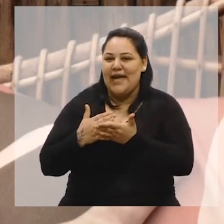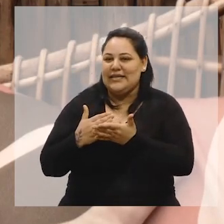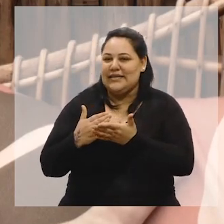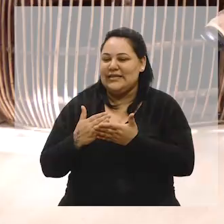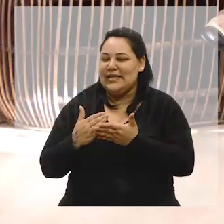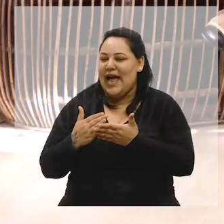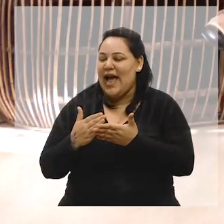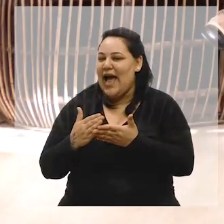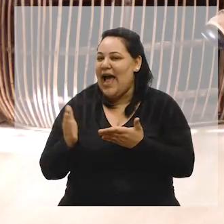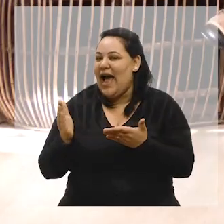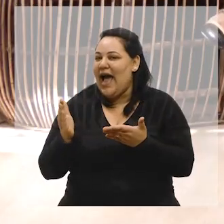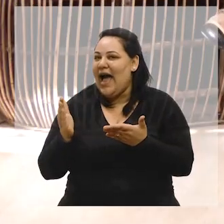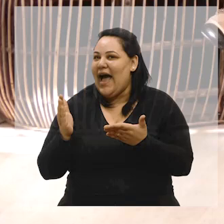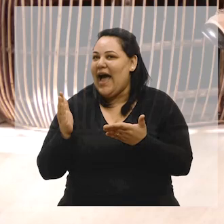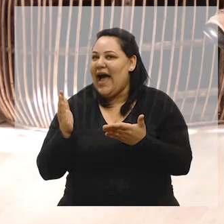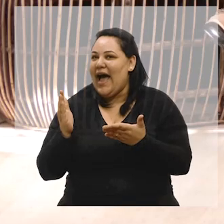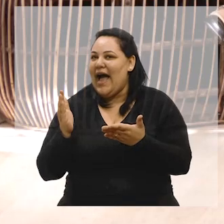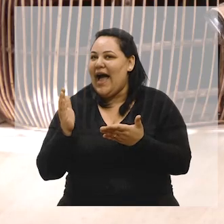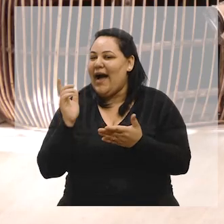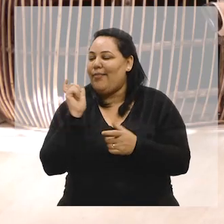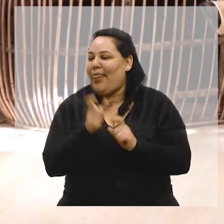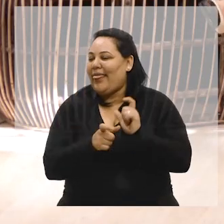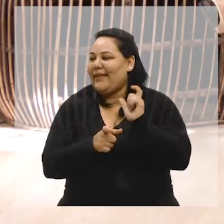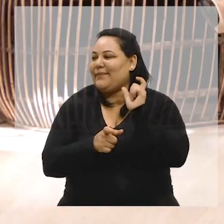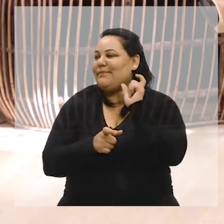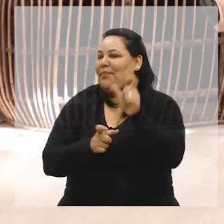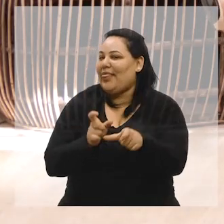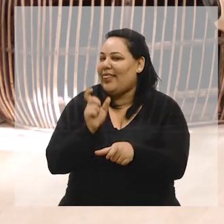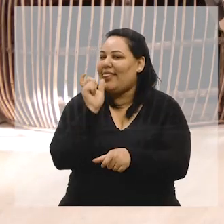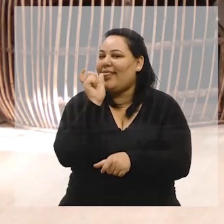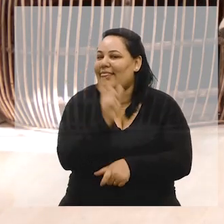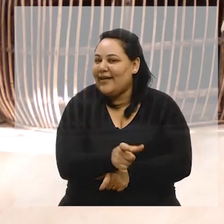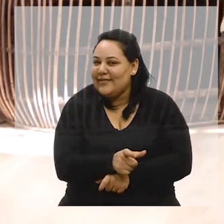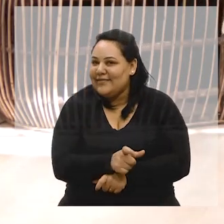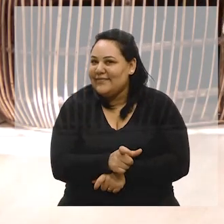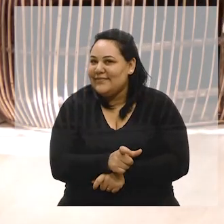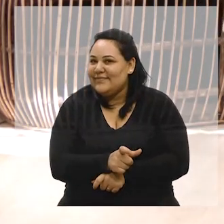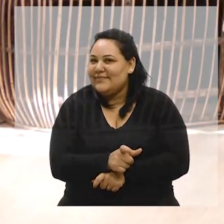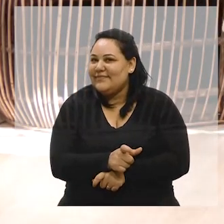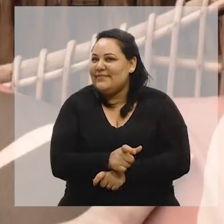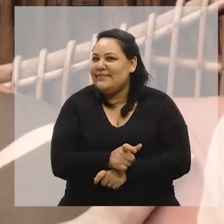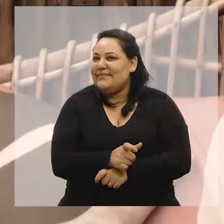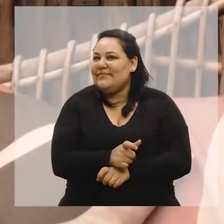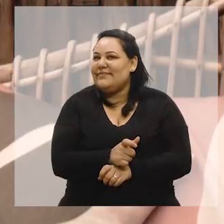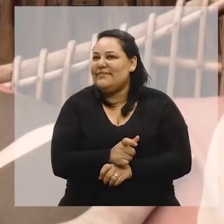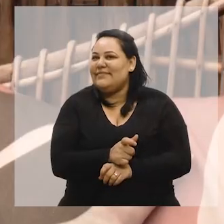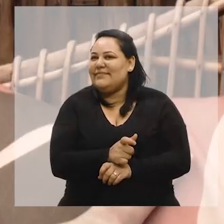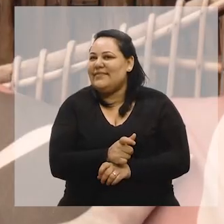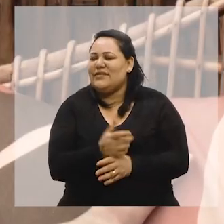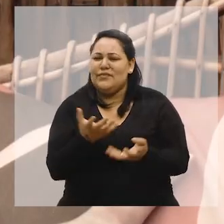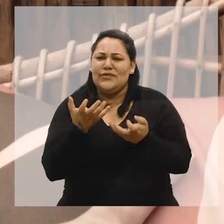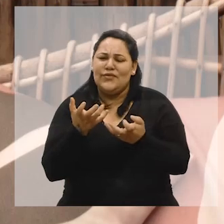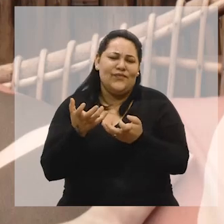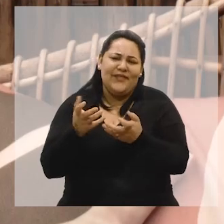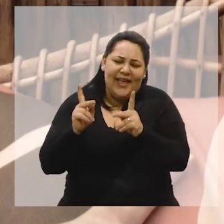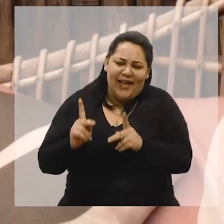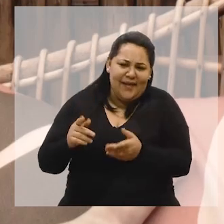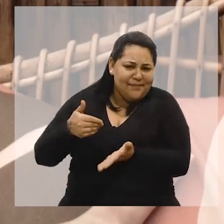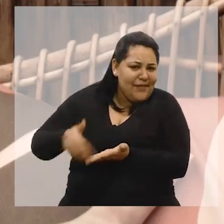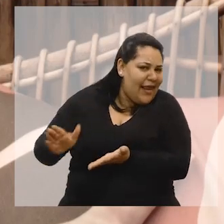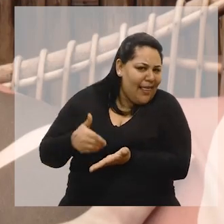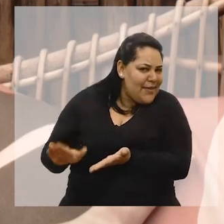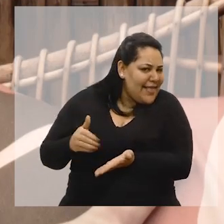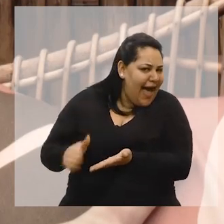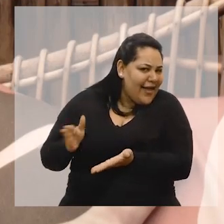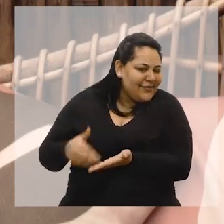os boicotes. Começam a querer te colocar mais exposto a uma eliminação. Mas também faz